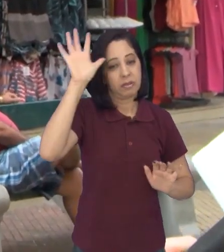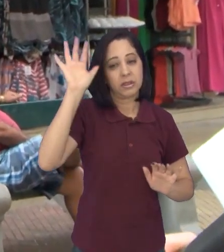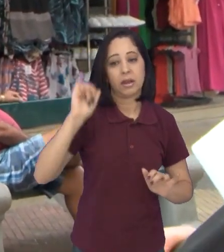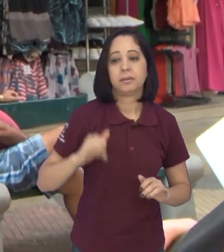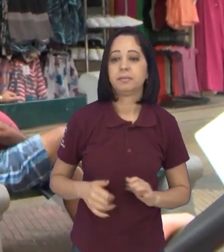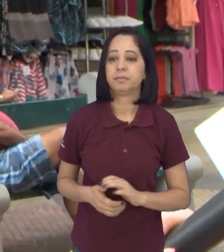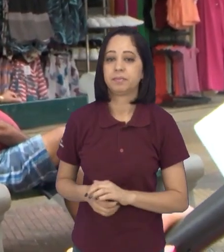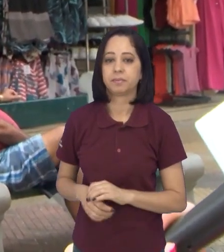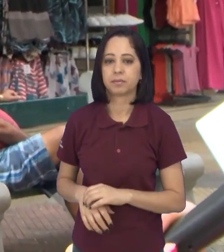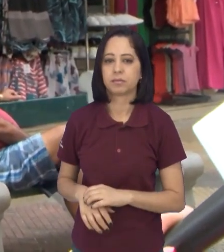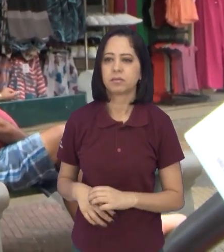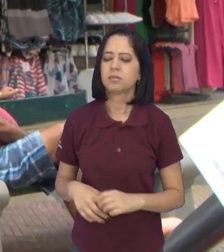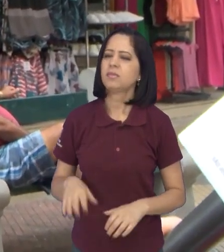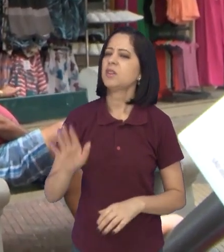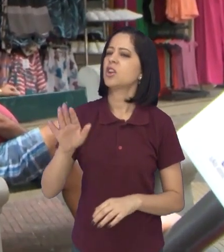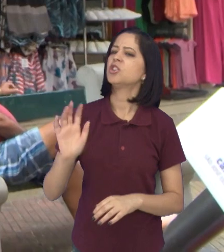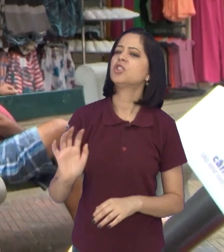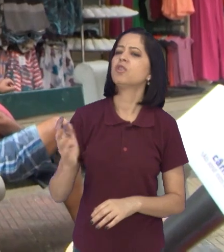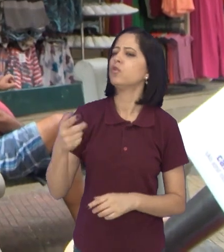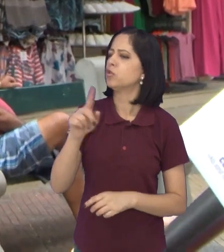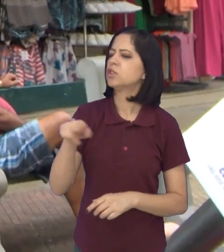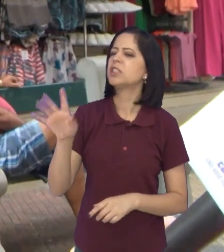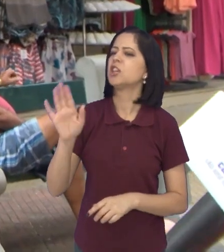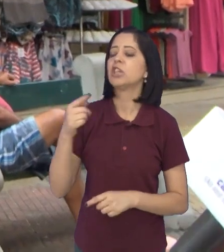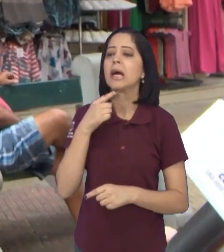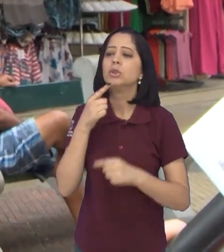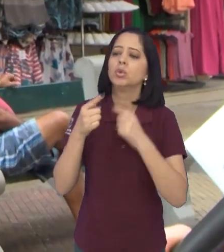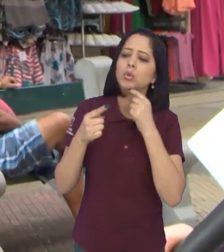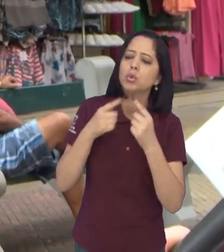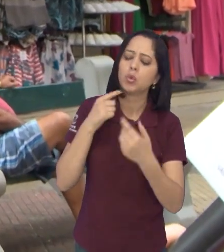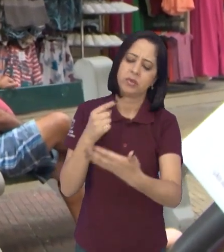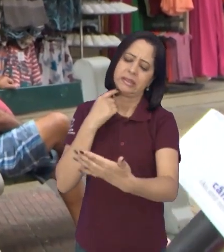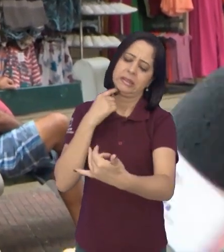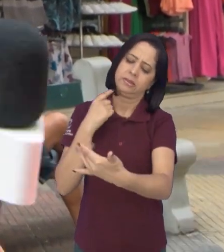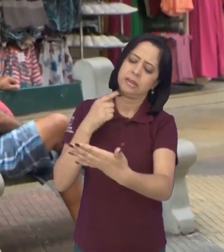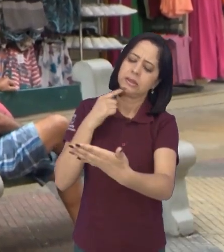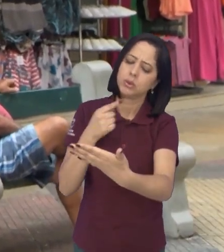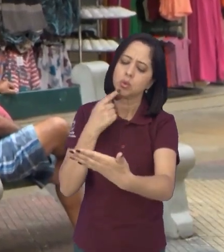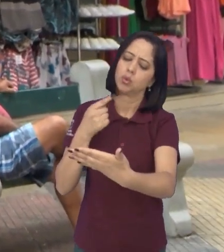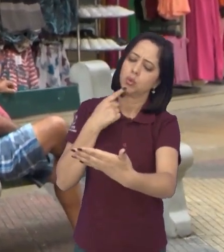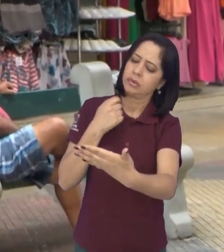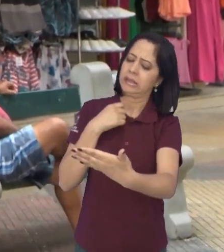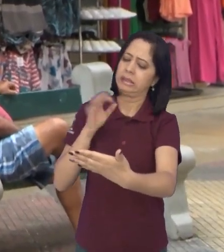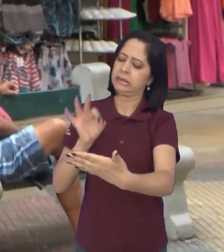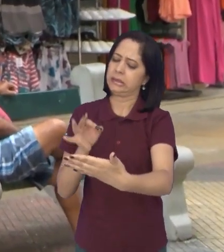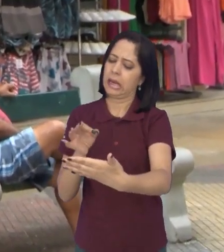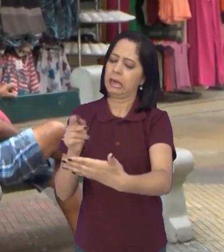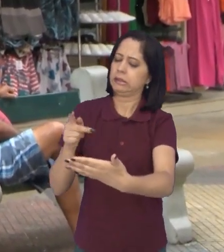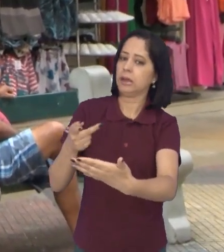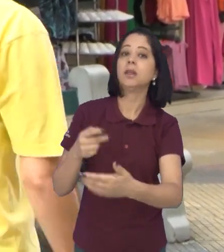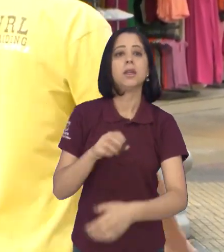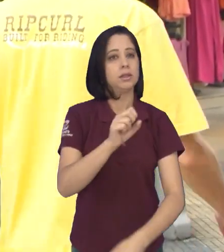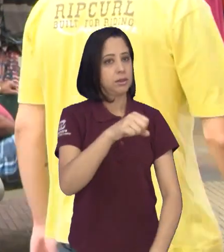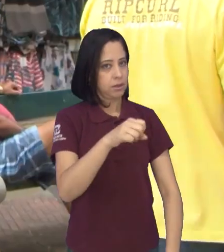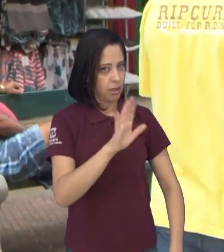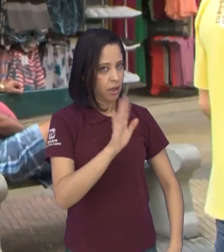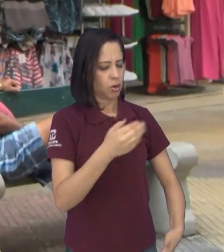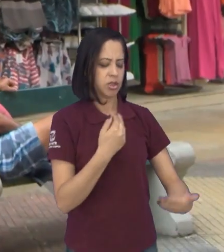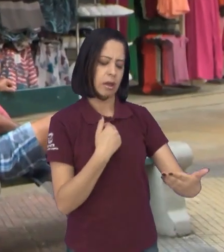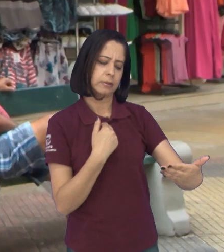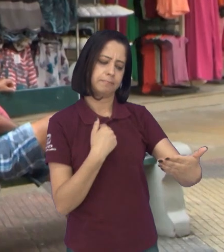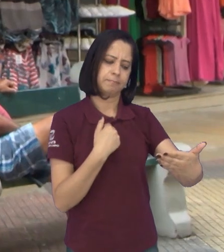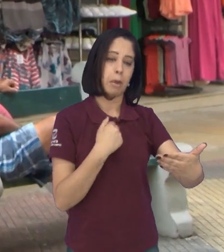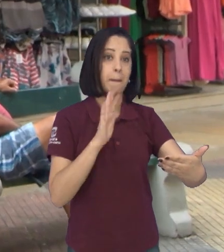alguma vez já chegou a ficar em dúvida ou de repente até cair em algum golpe? Falar a verdade, já cheguei a ficar em dúvida assim, mas sempre eu